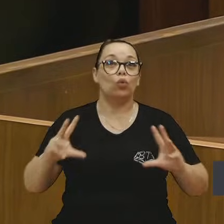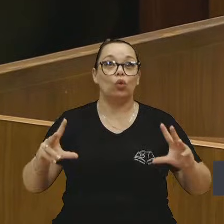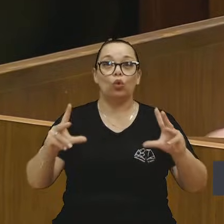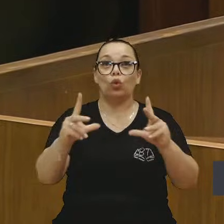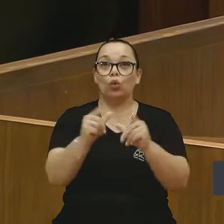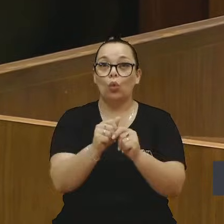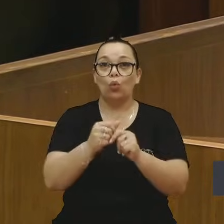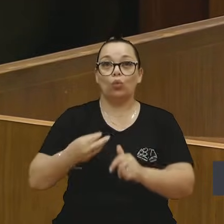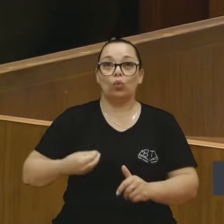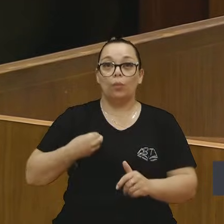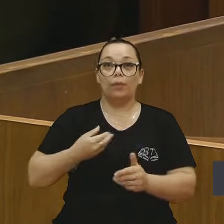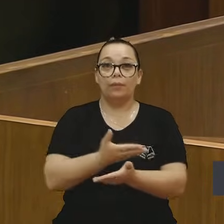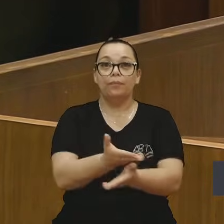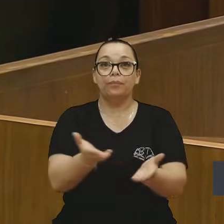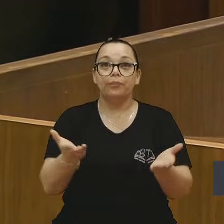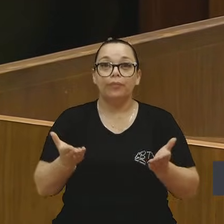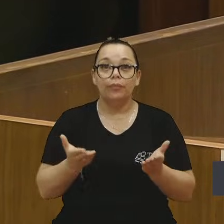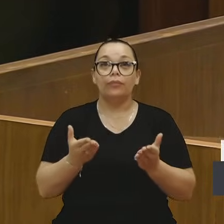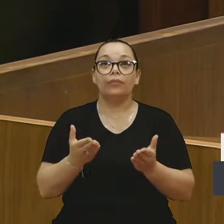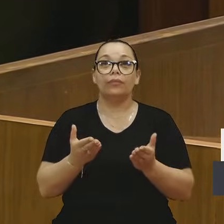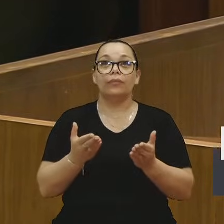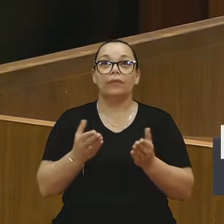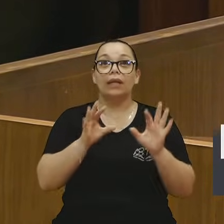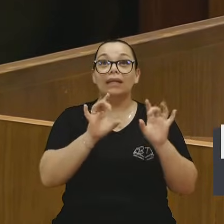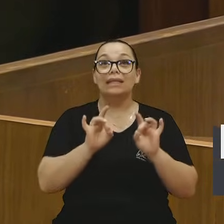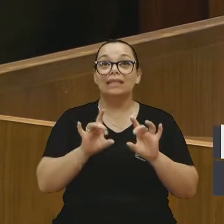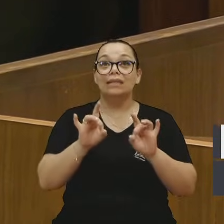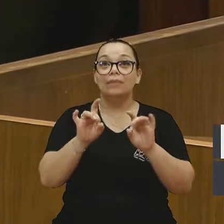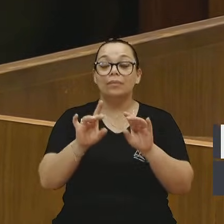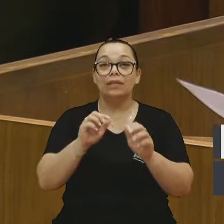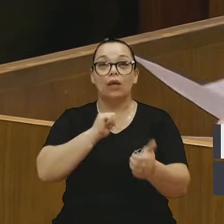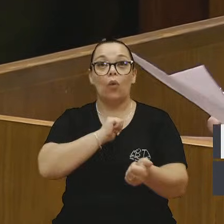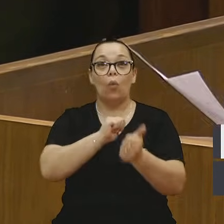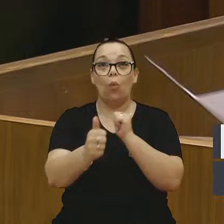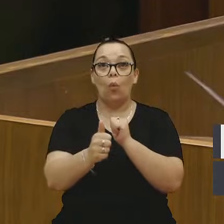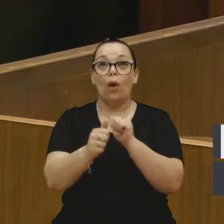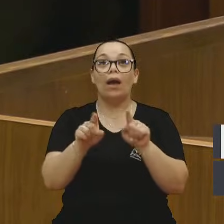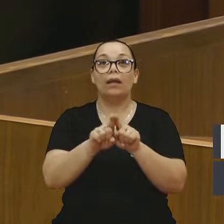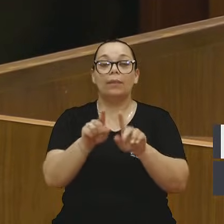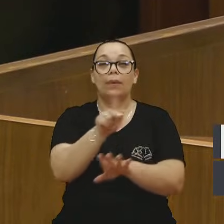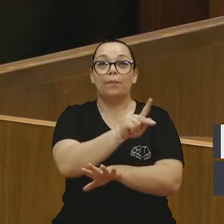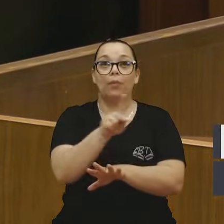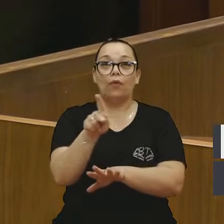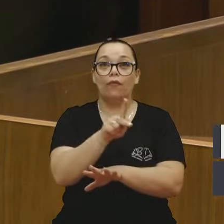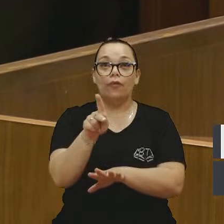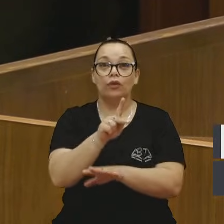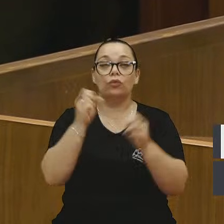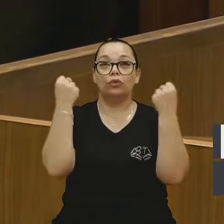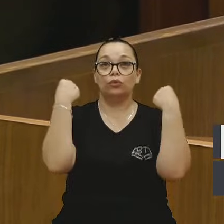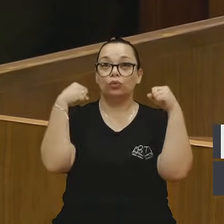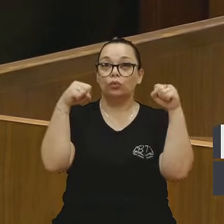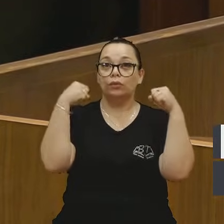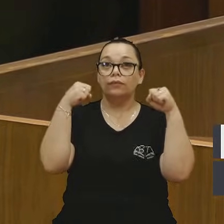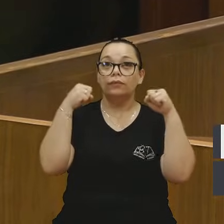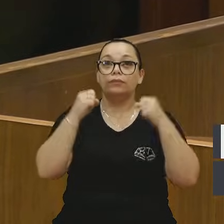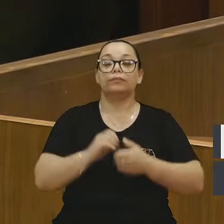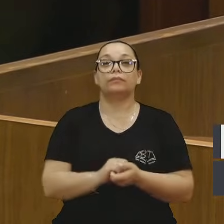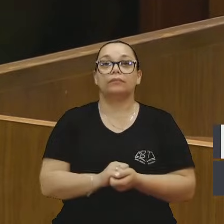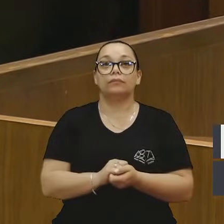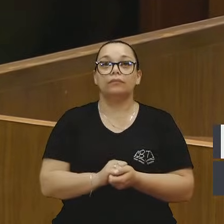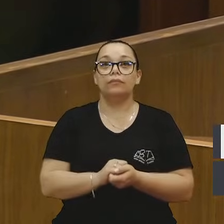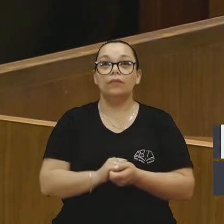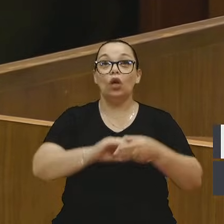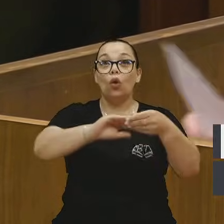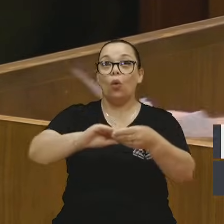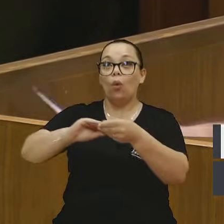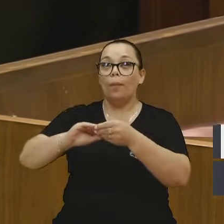estão aqui presentes, de forma em especial os atletas, professores de educação física. Queremos